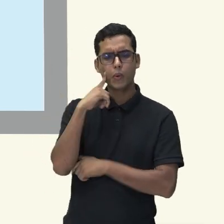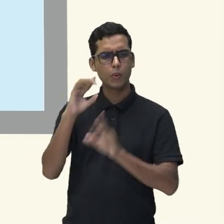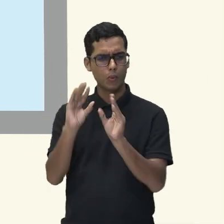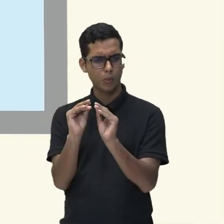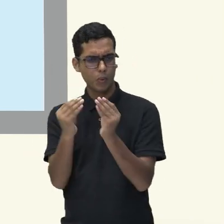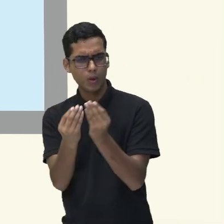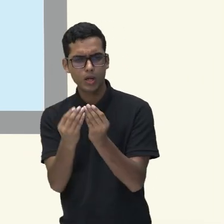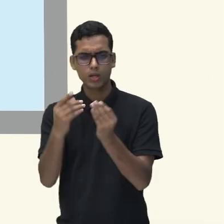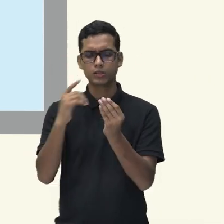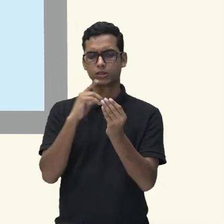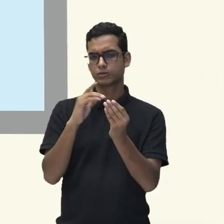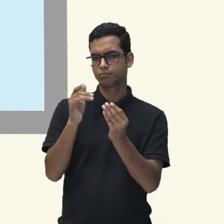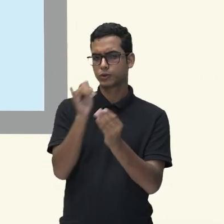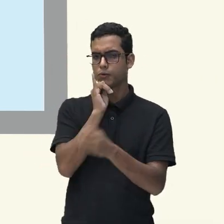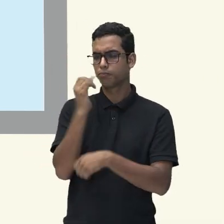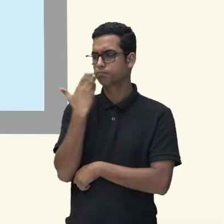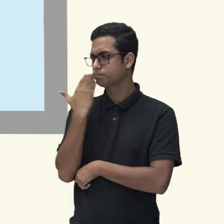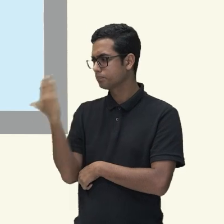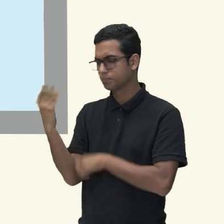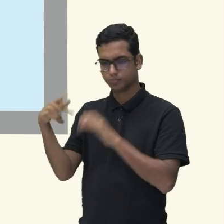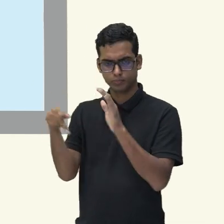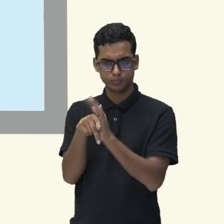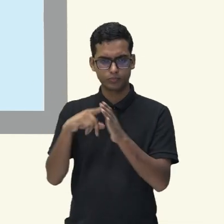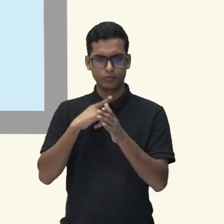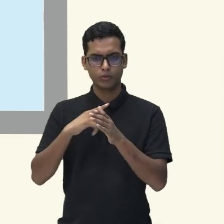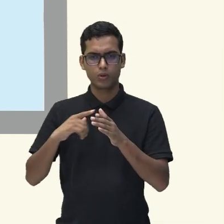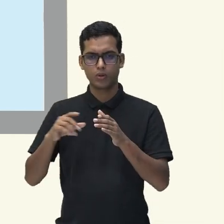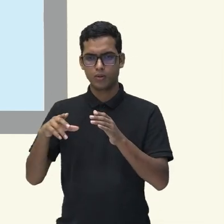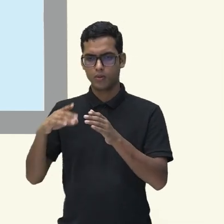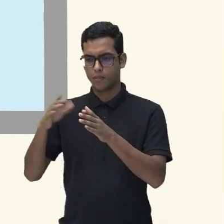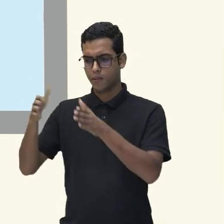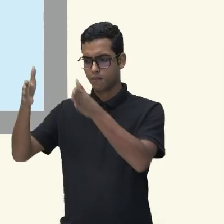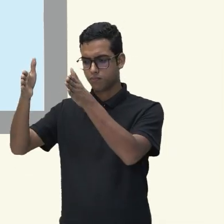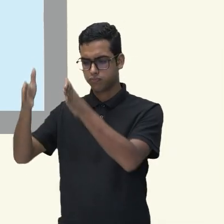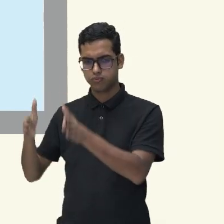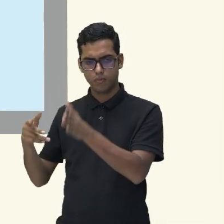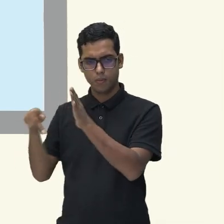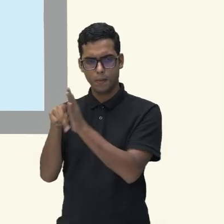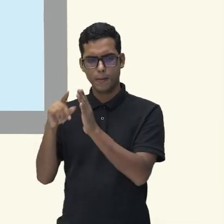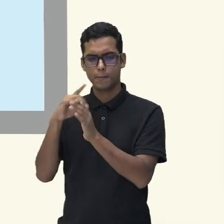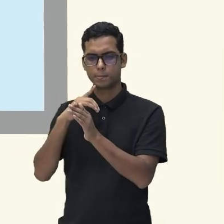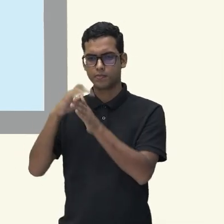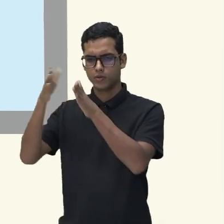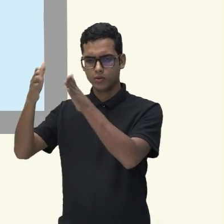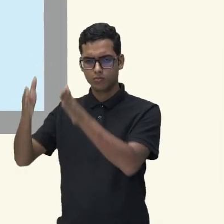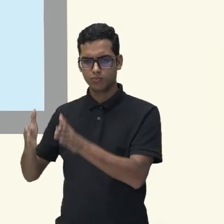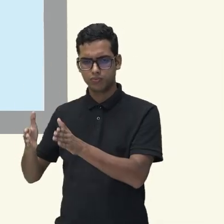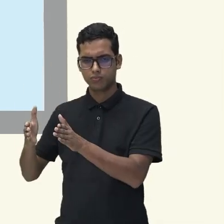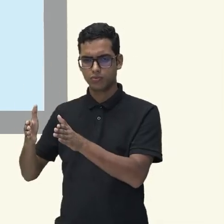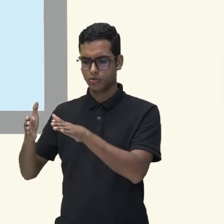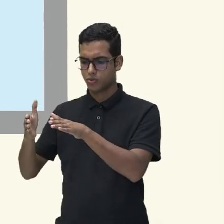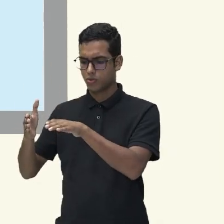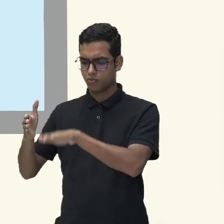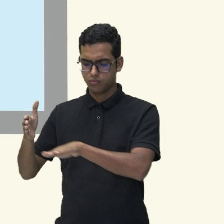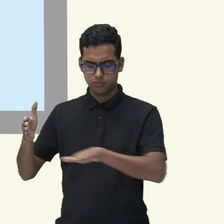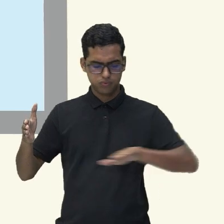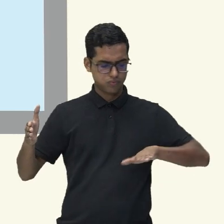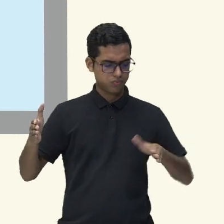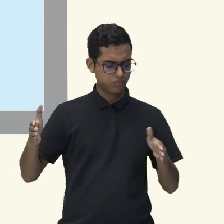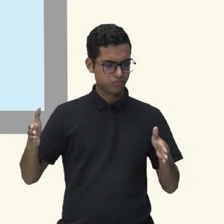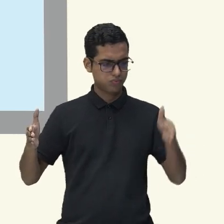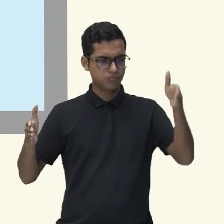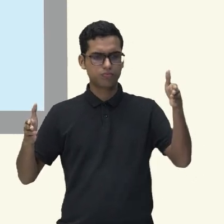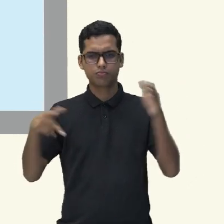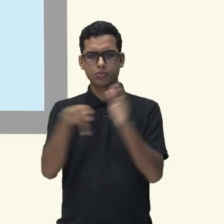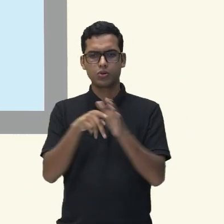situação. Quando se aplica uma força lá no êmbolo menor ali, uma força F,